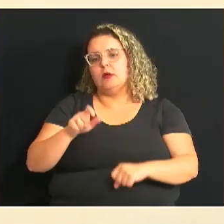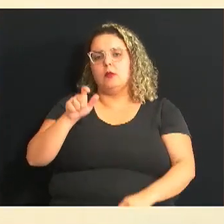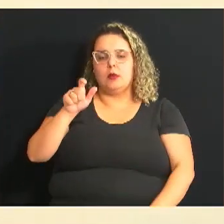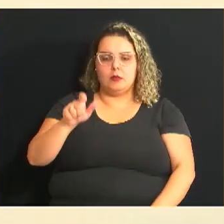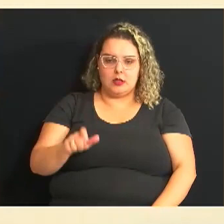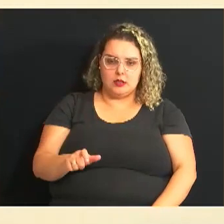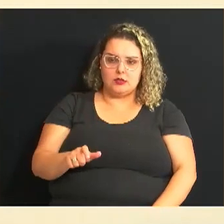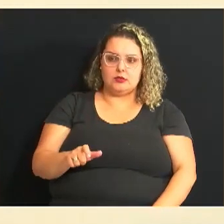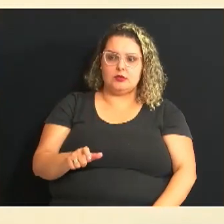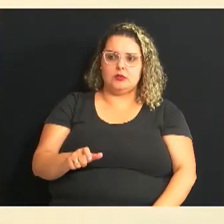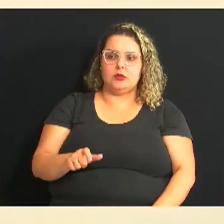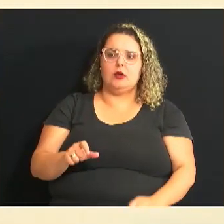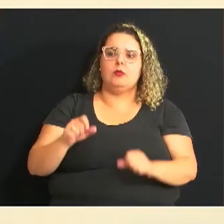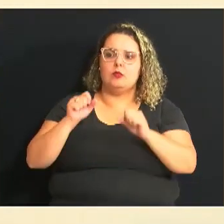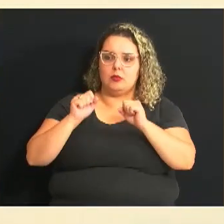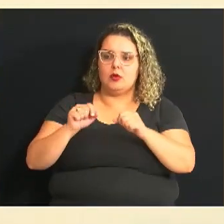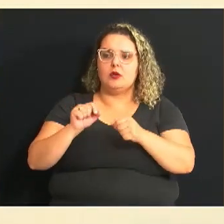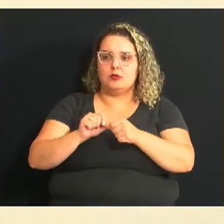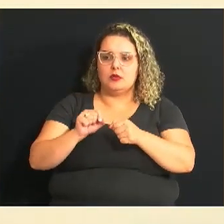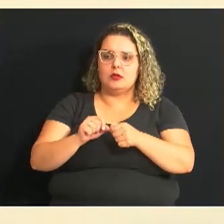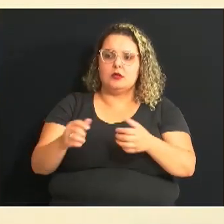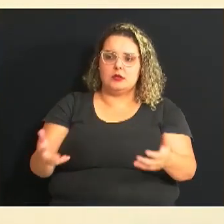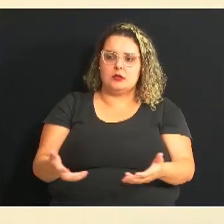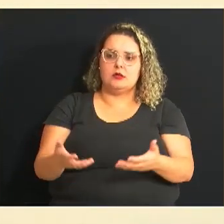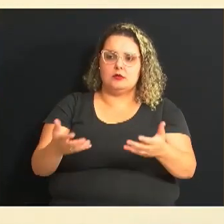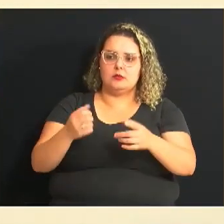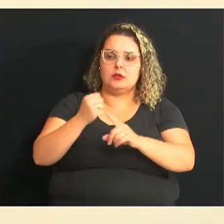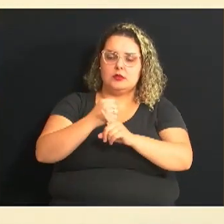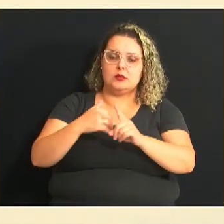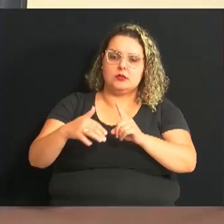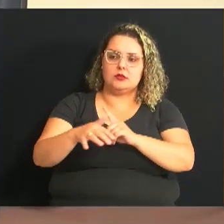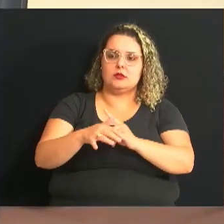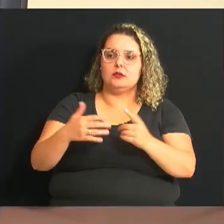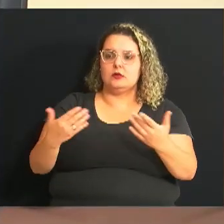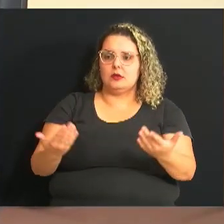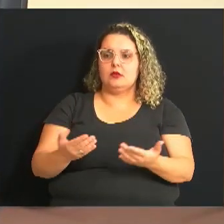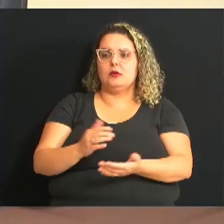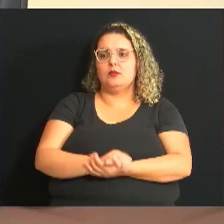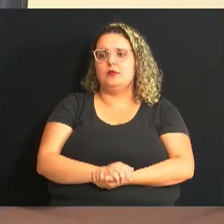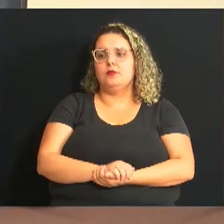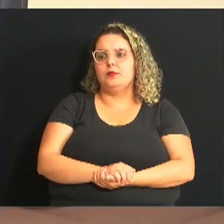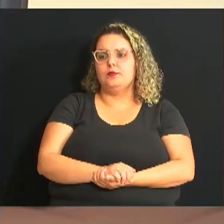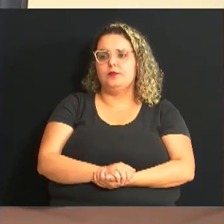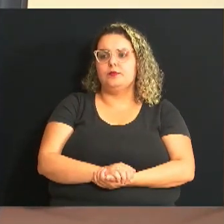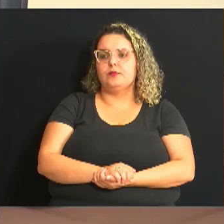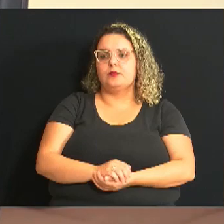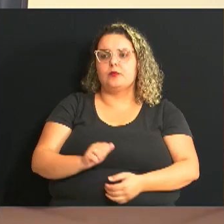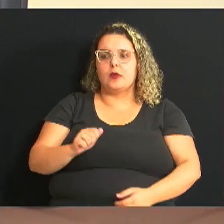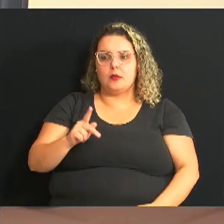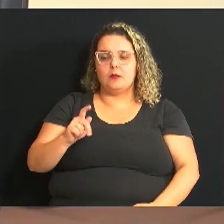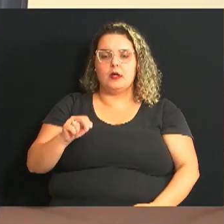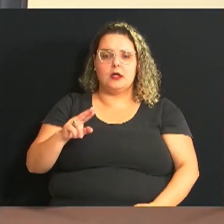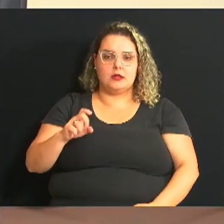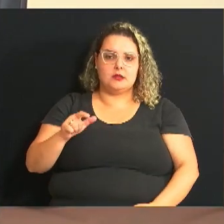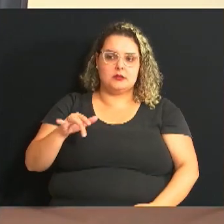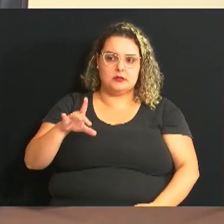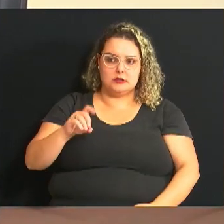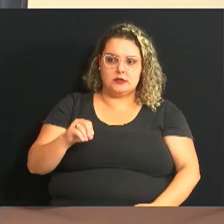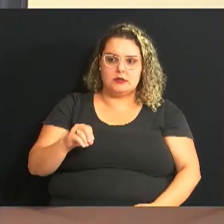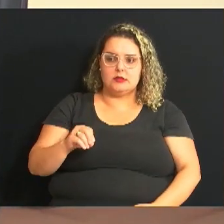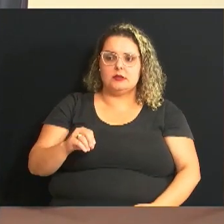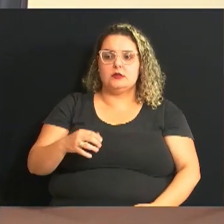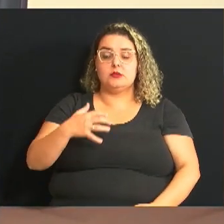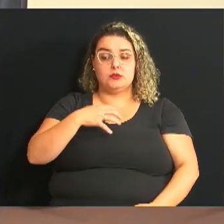que pode fazer essa contribuição, né, para a sociedade. Agora, Aparecida, a gente tem sentido, inclusive, quando a gente fala